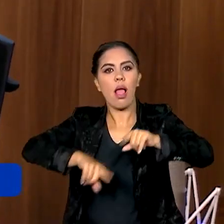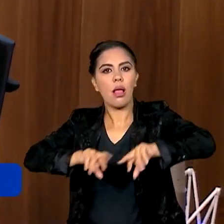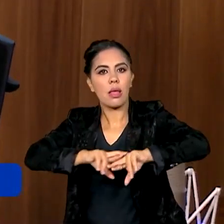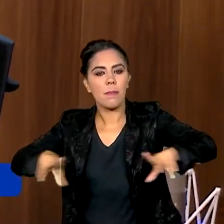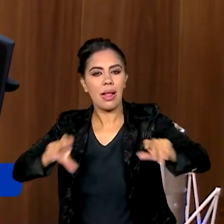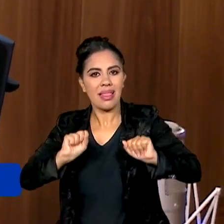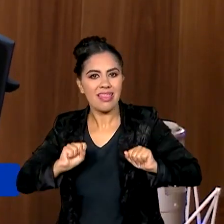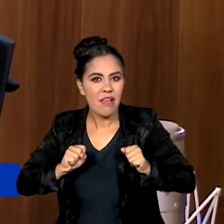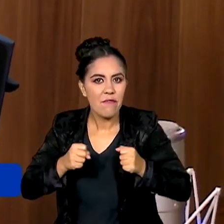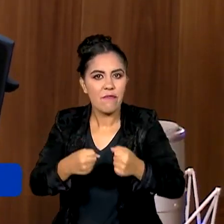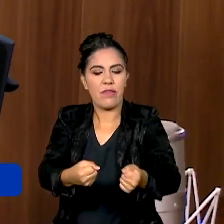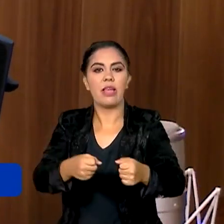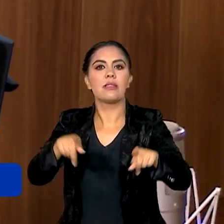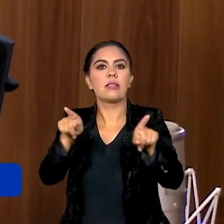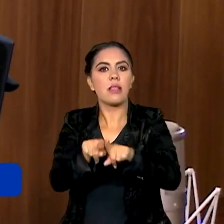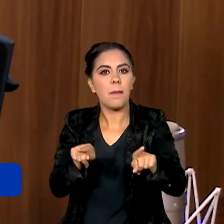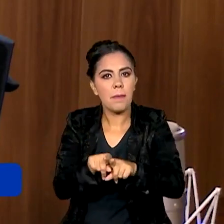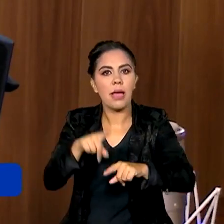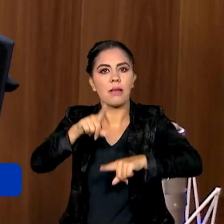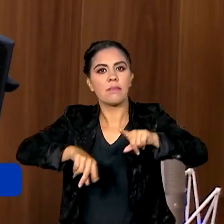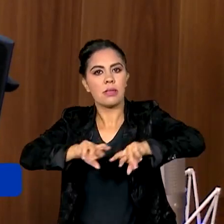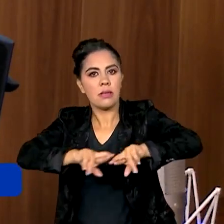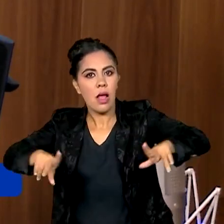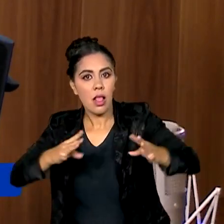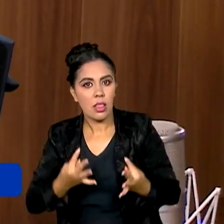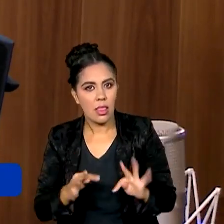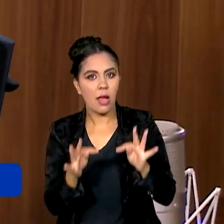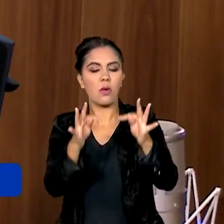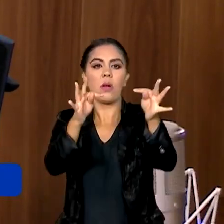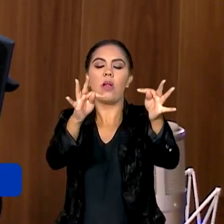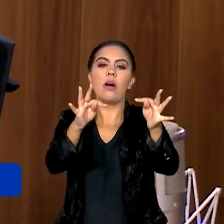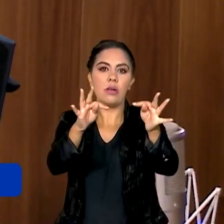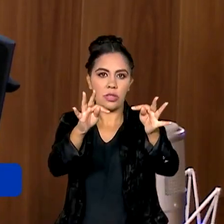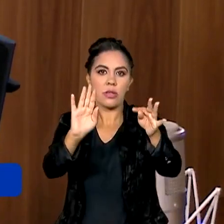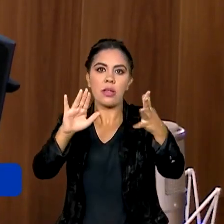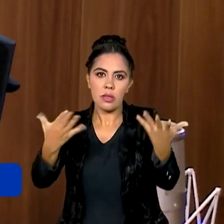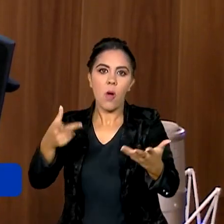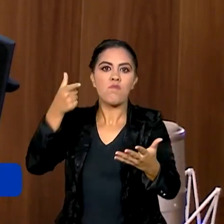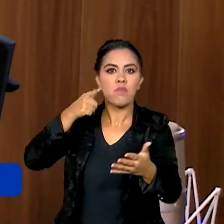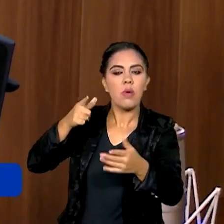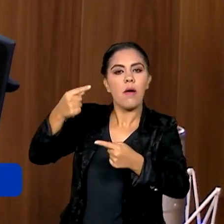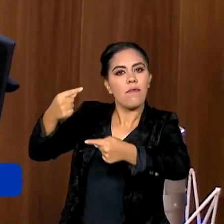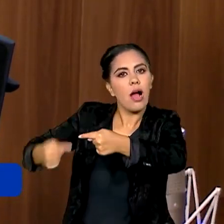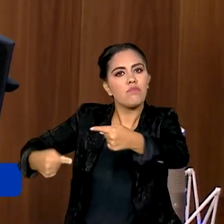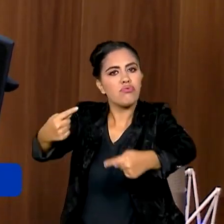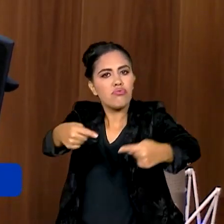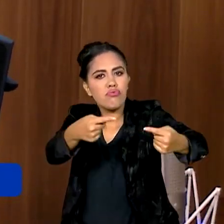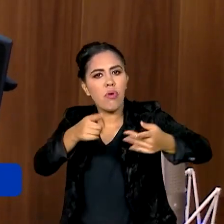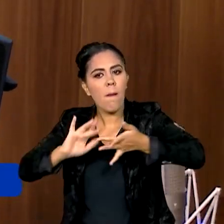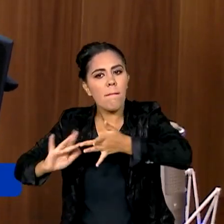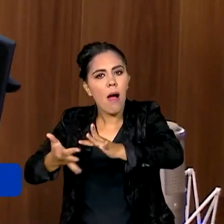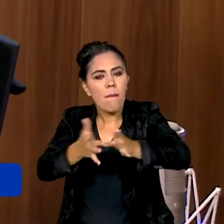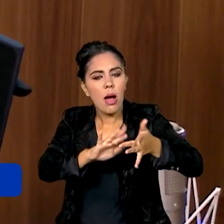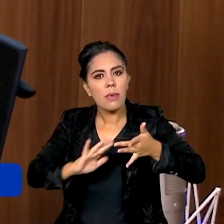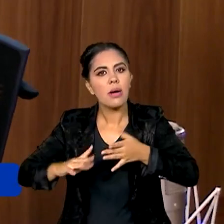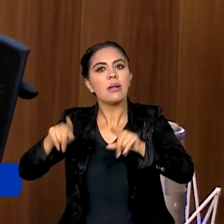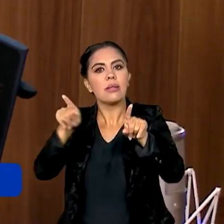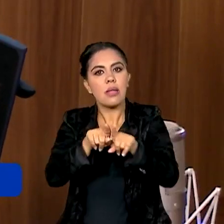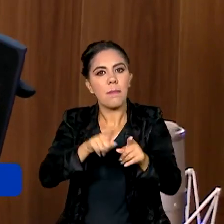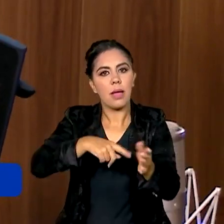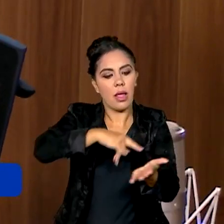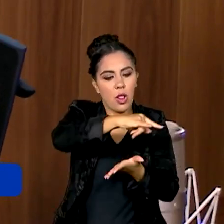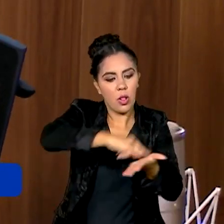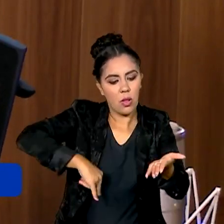de investimentos tecnológicos. Então essas parcerias vão ser discutidas, protocolos serão